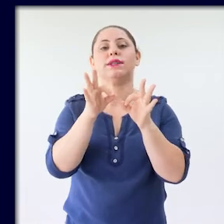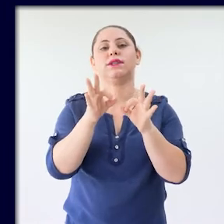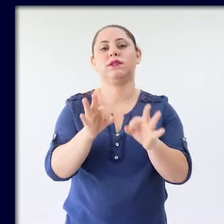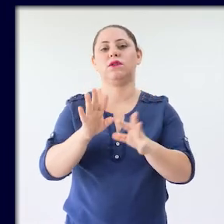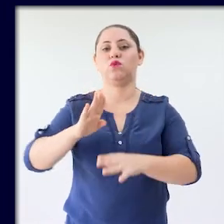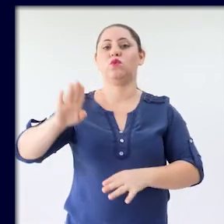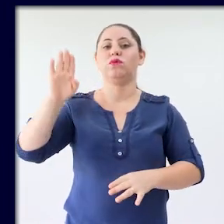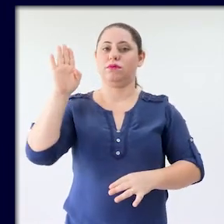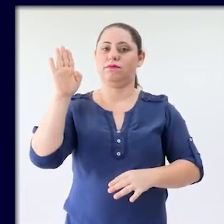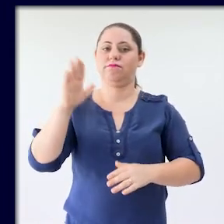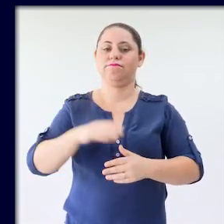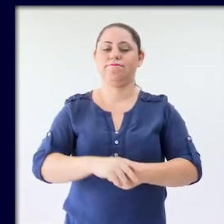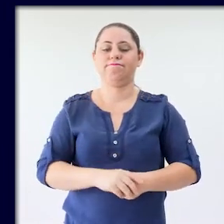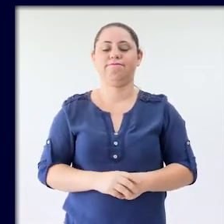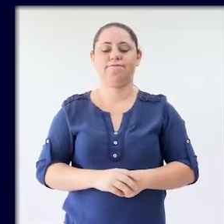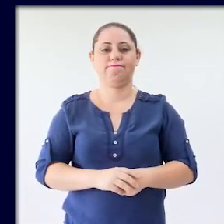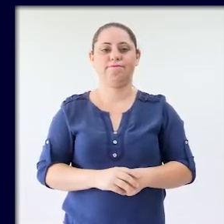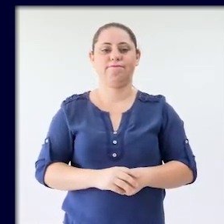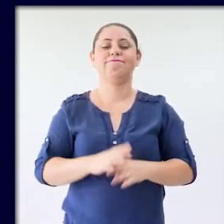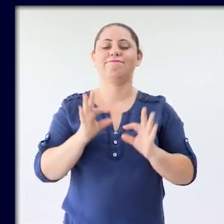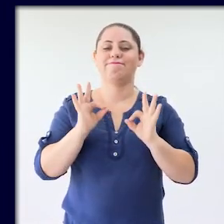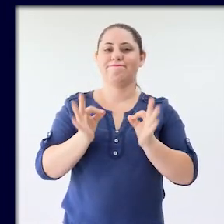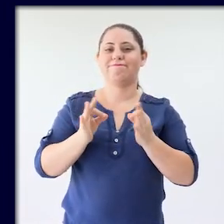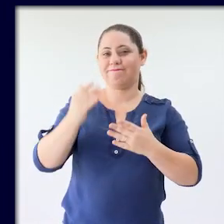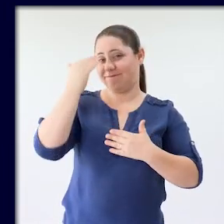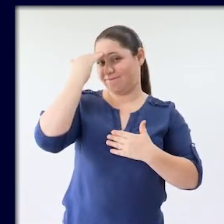em relação à escolha do seu candidato.